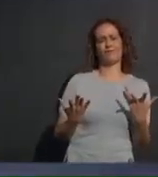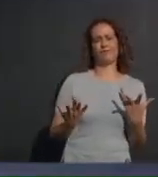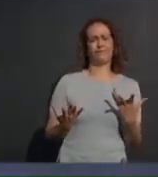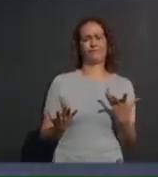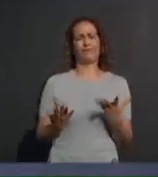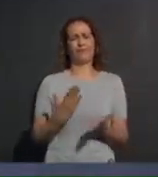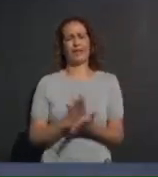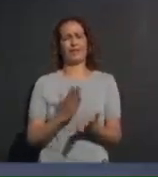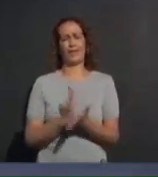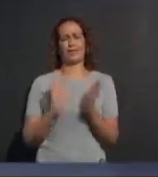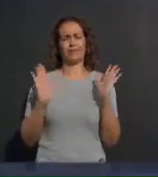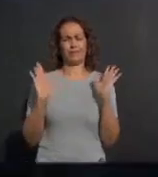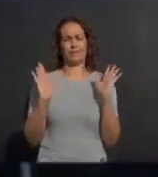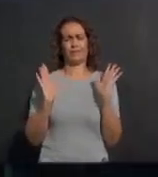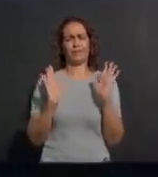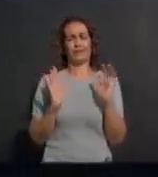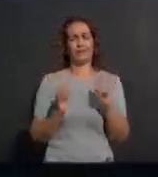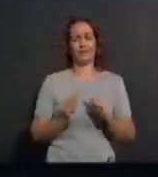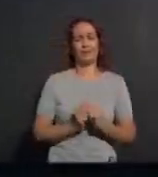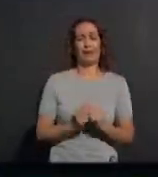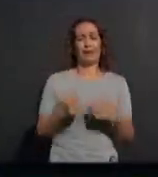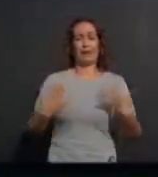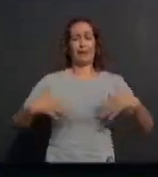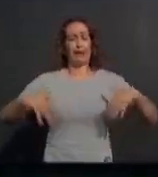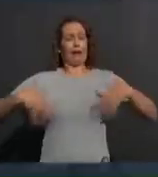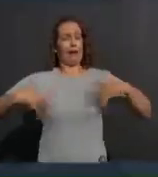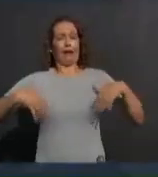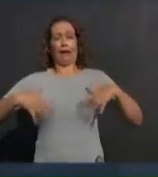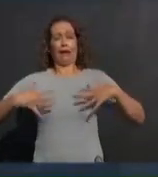boa. Não.